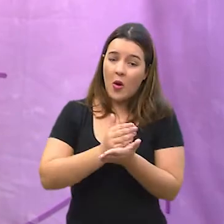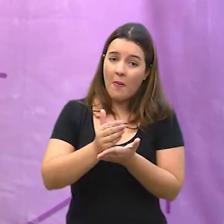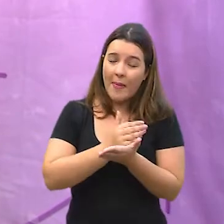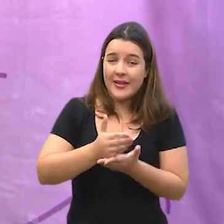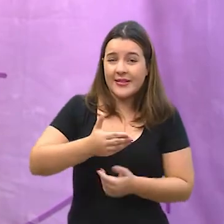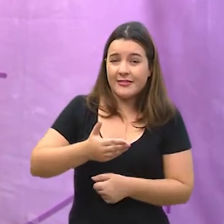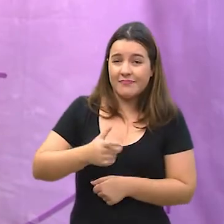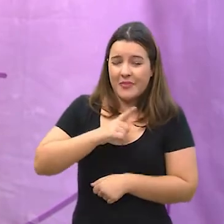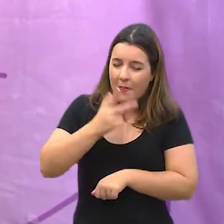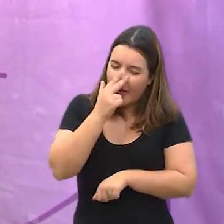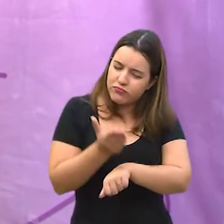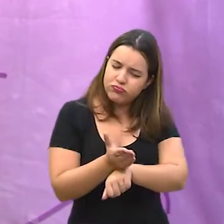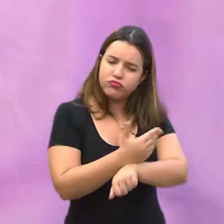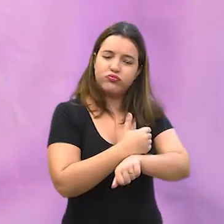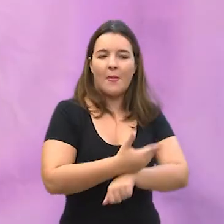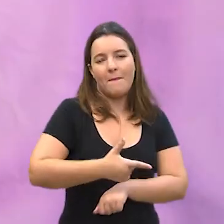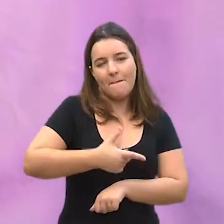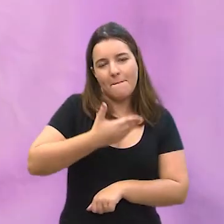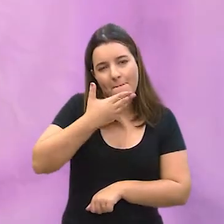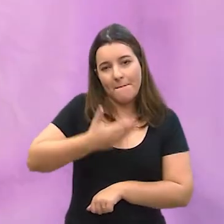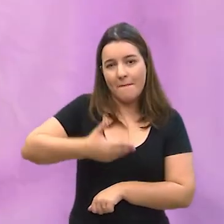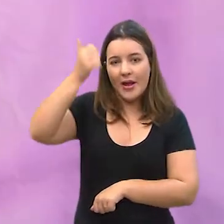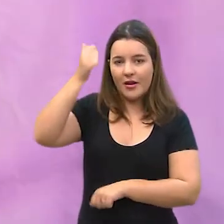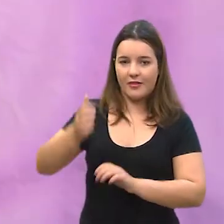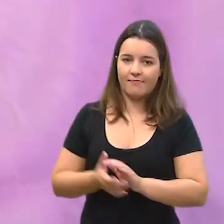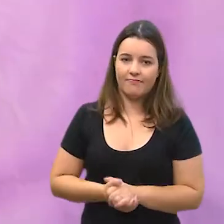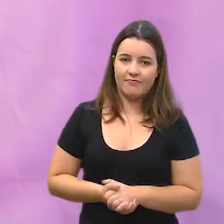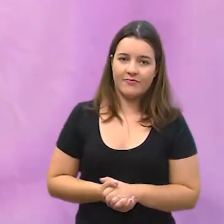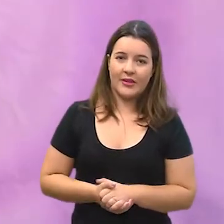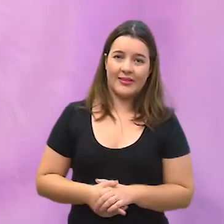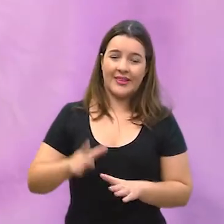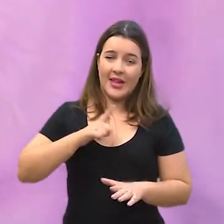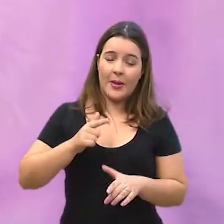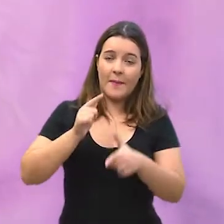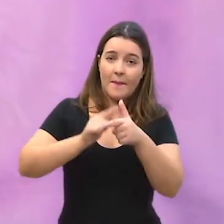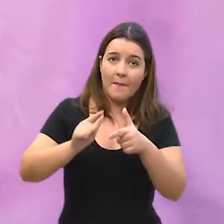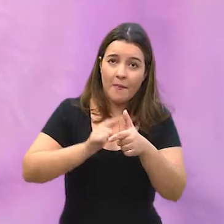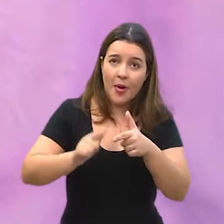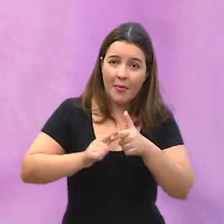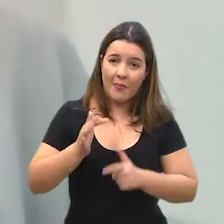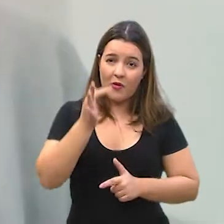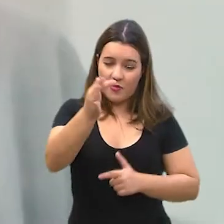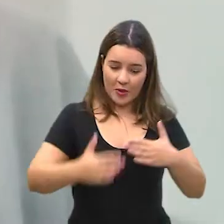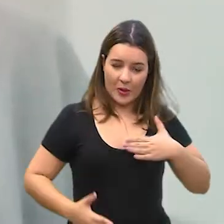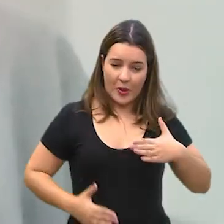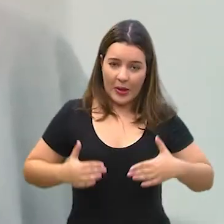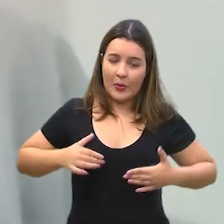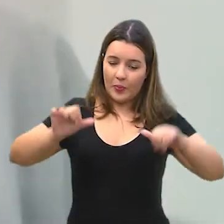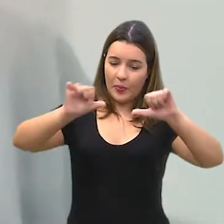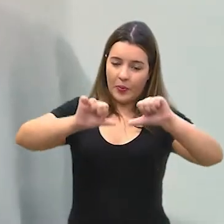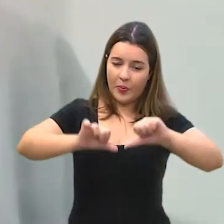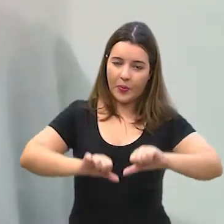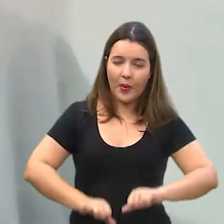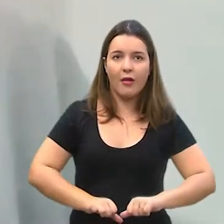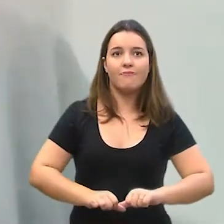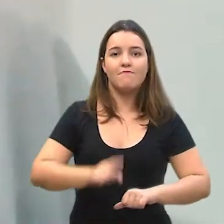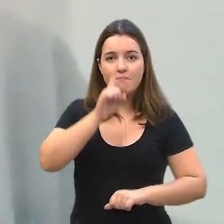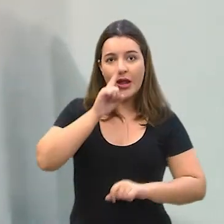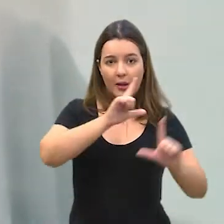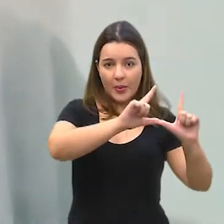um remédio, uma pílula, seria isso, doutor? Isso, um comprimido mesmo, né, que aí